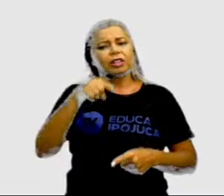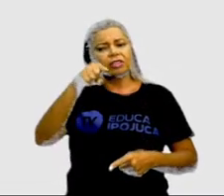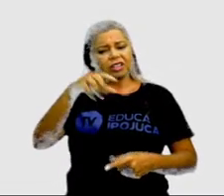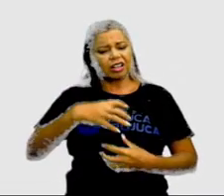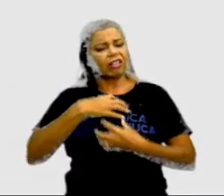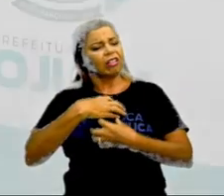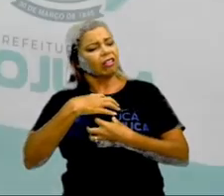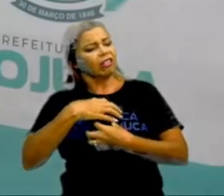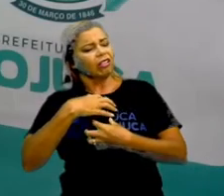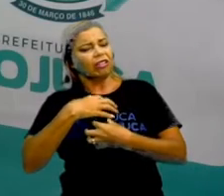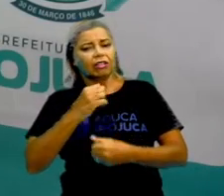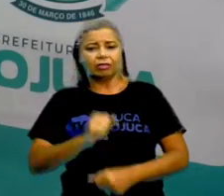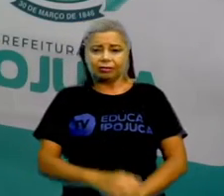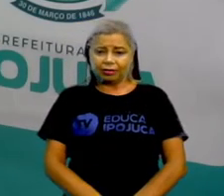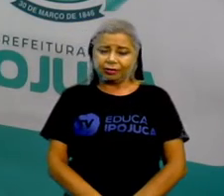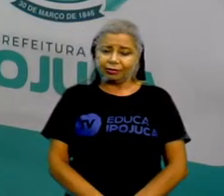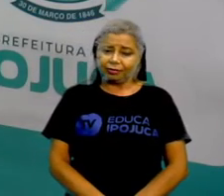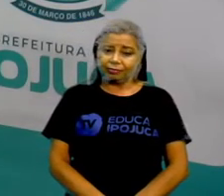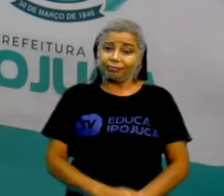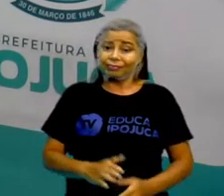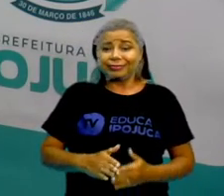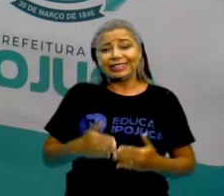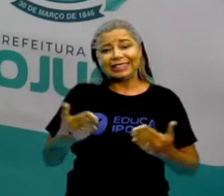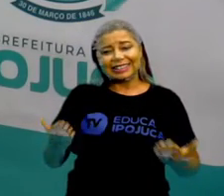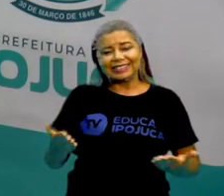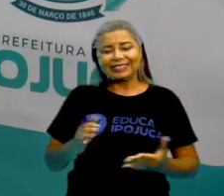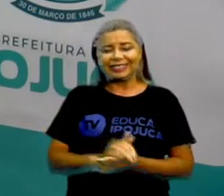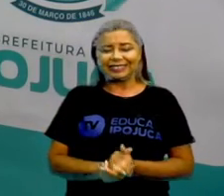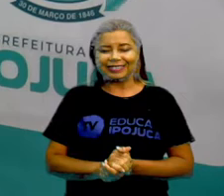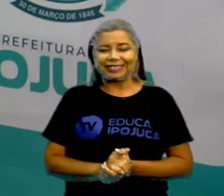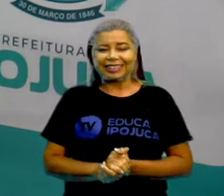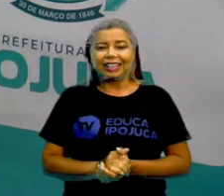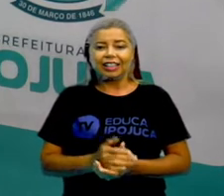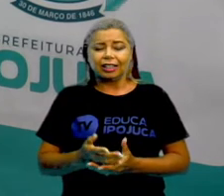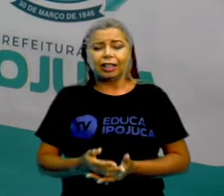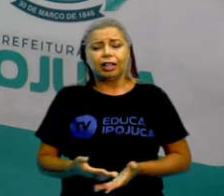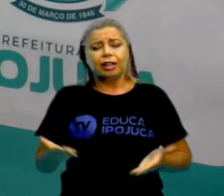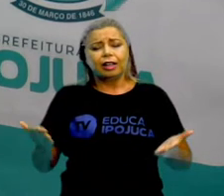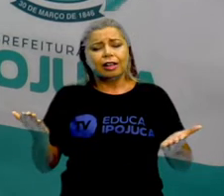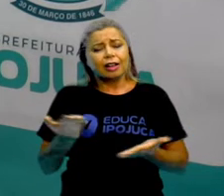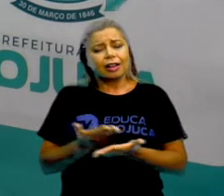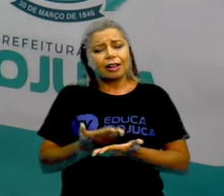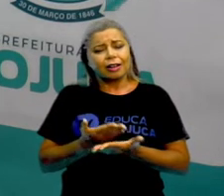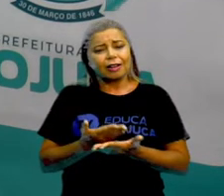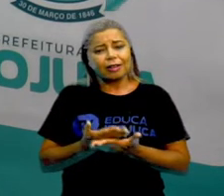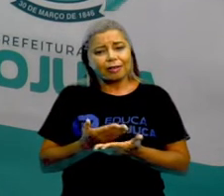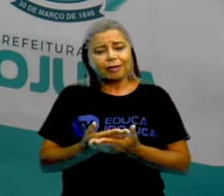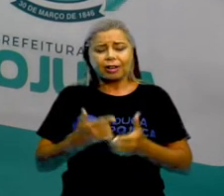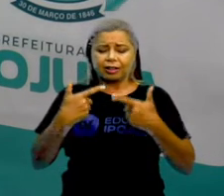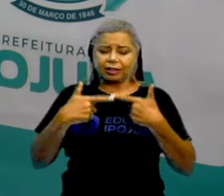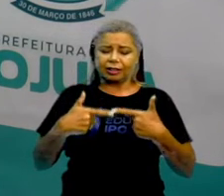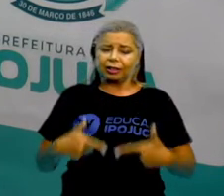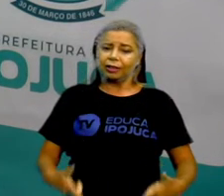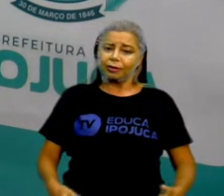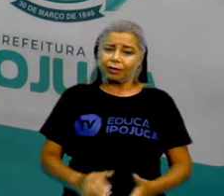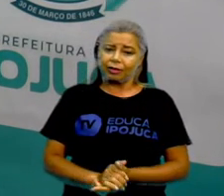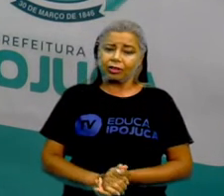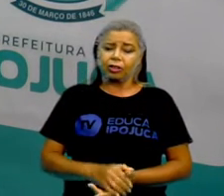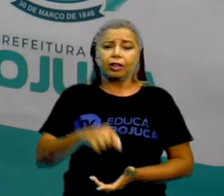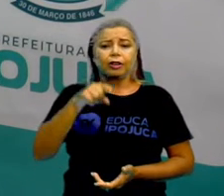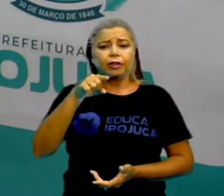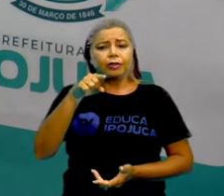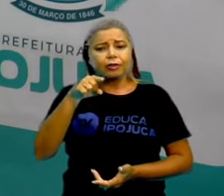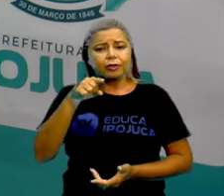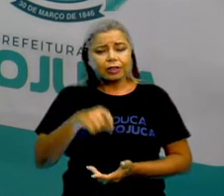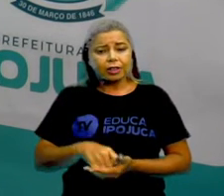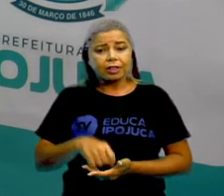John? Pronto, pessoal. É isso aí. Como é uma aula de vocabulário, você só tem que se preocupar com duas